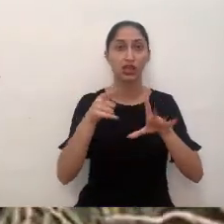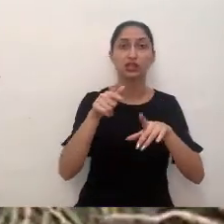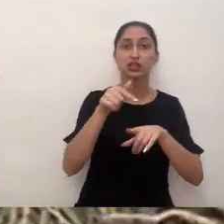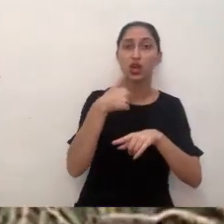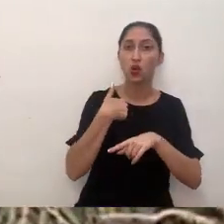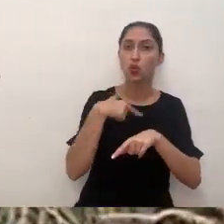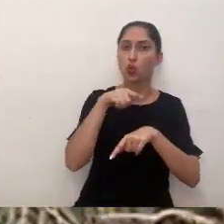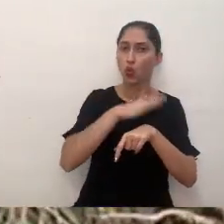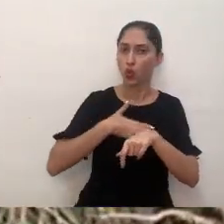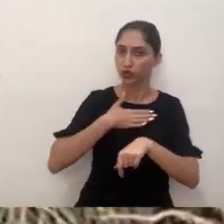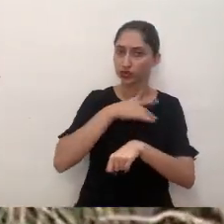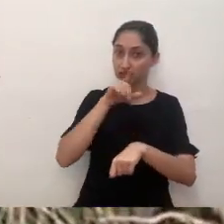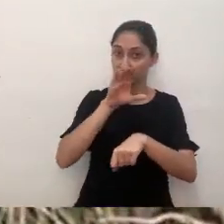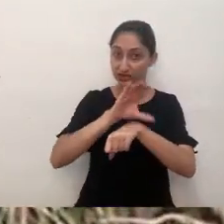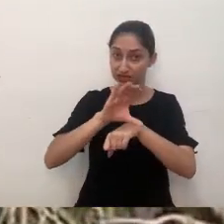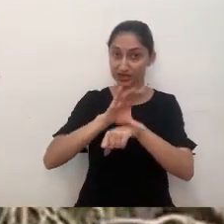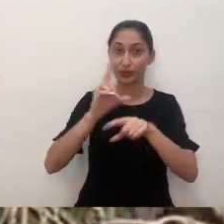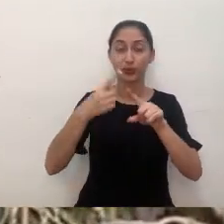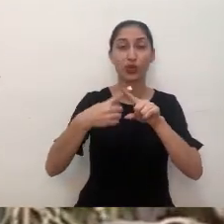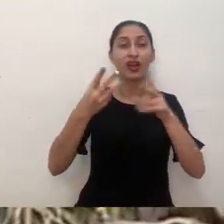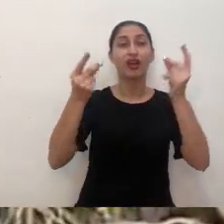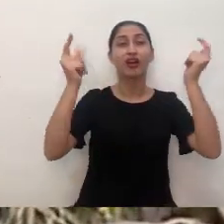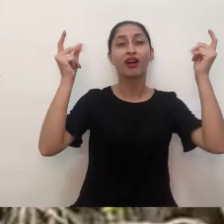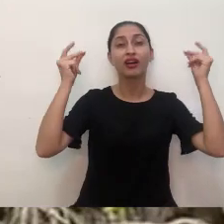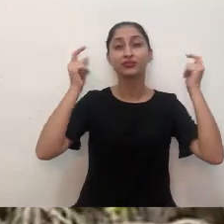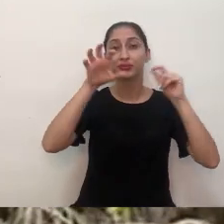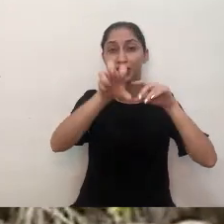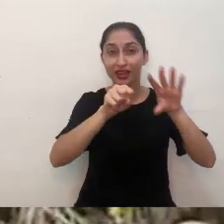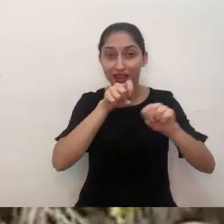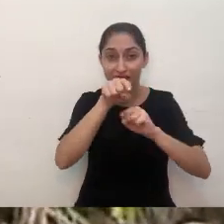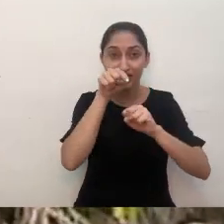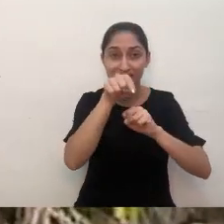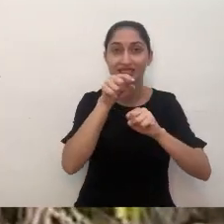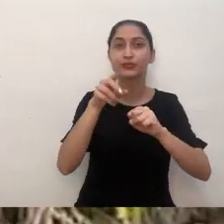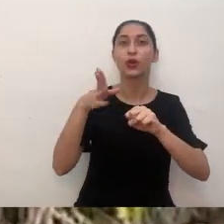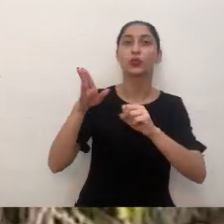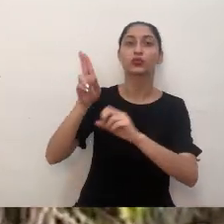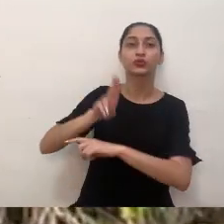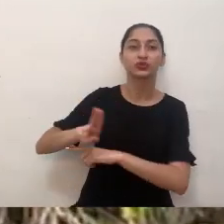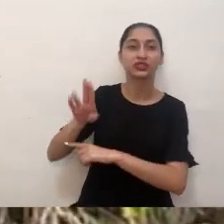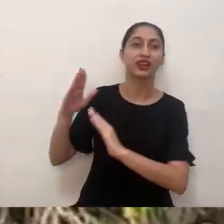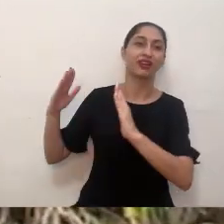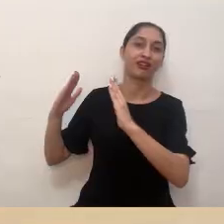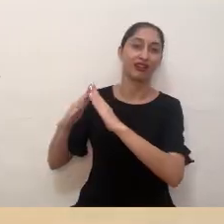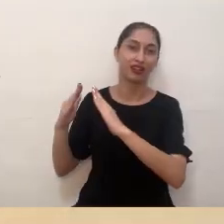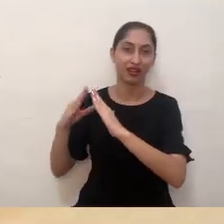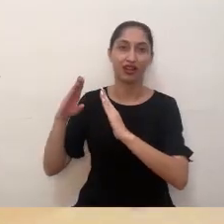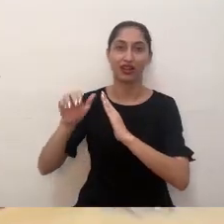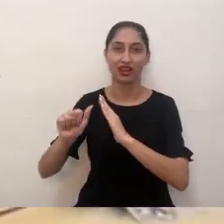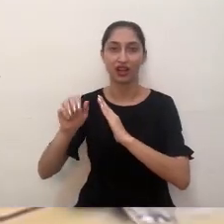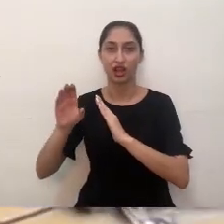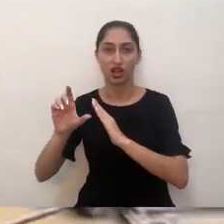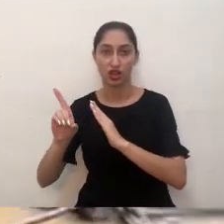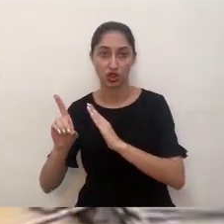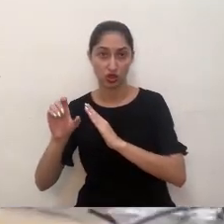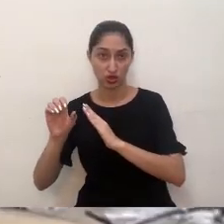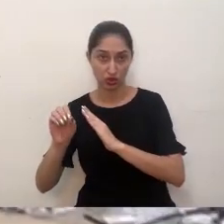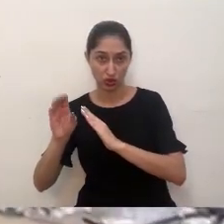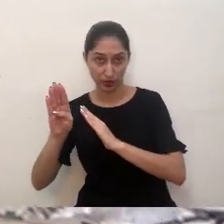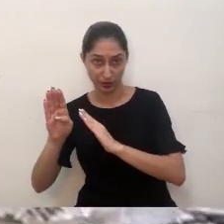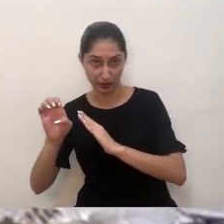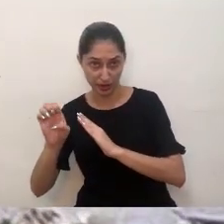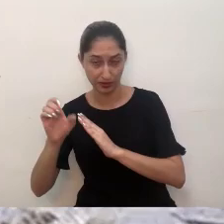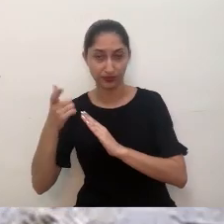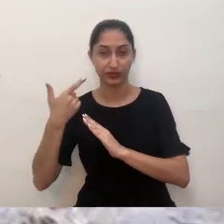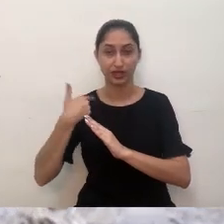de primeira, passando nas casas que era feita de adobo, de enxumento. Eu aprendi com minha mãe, a